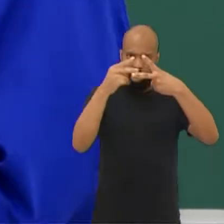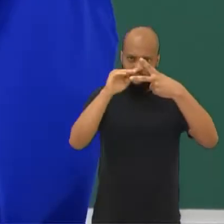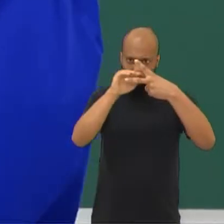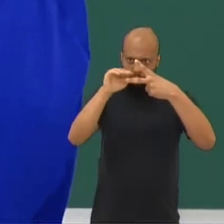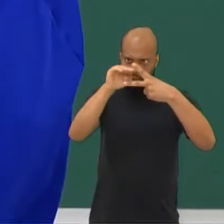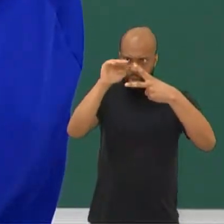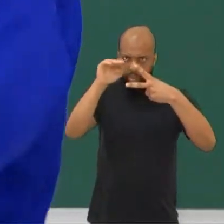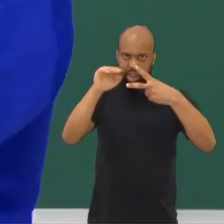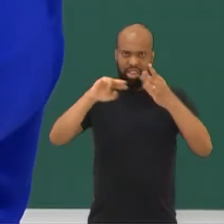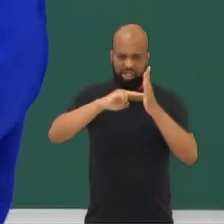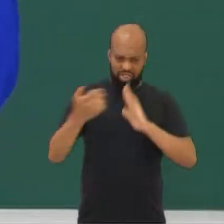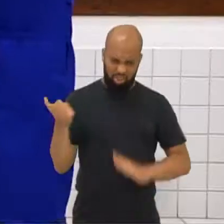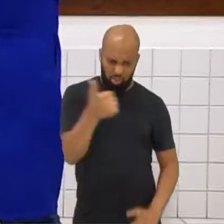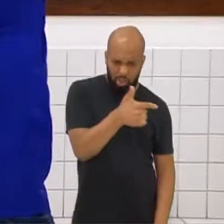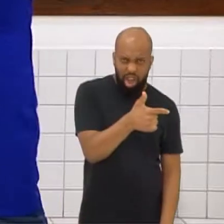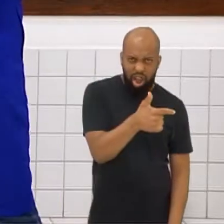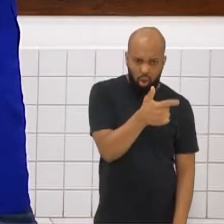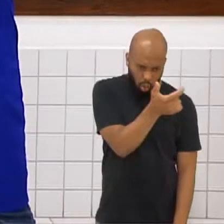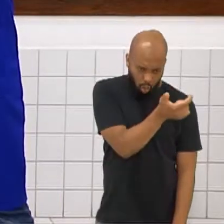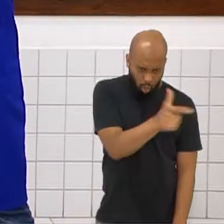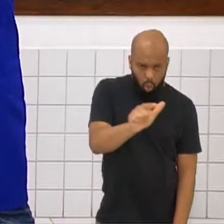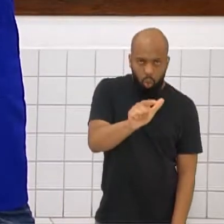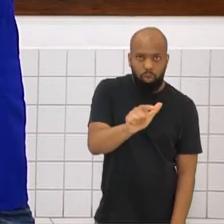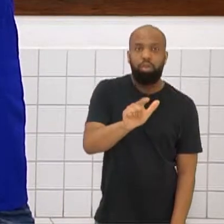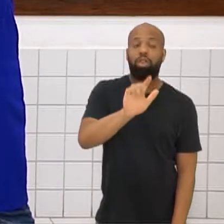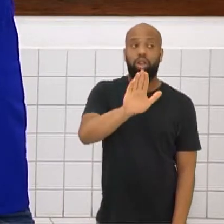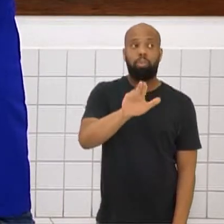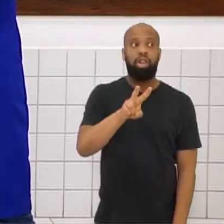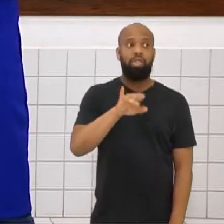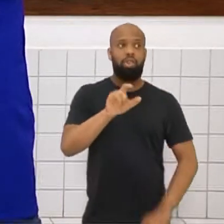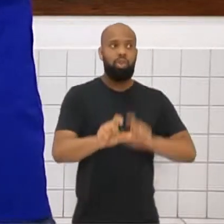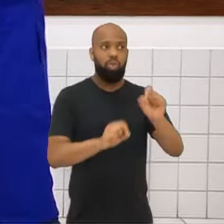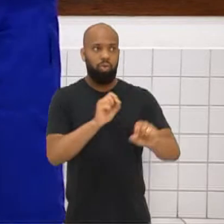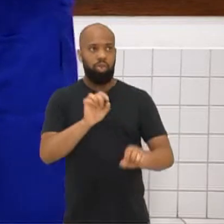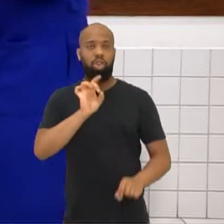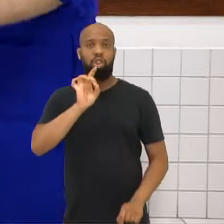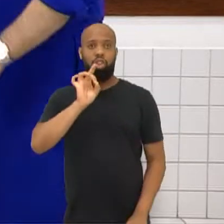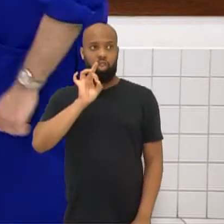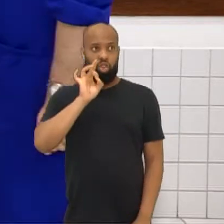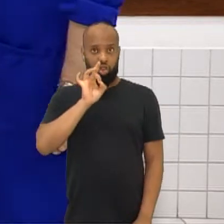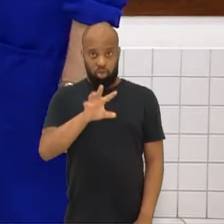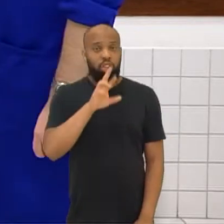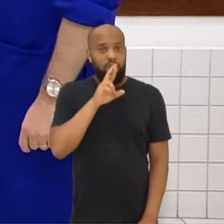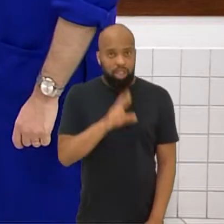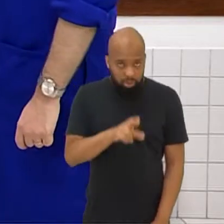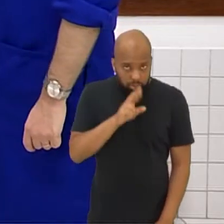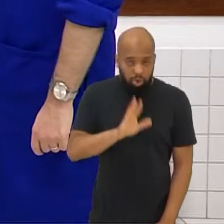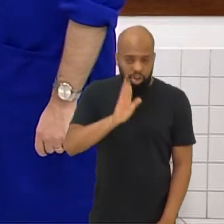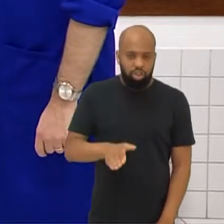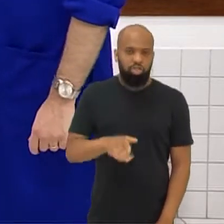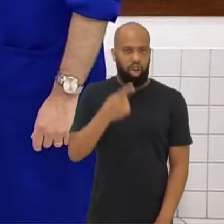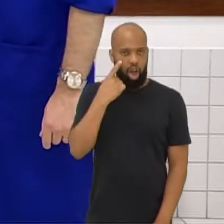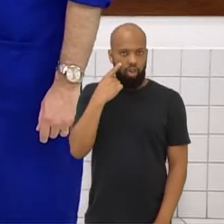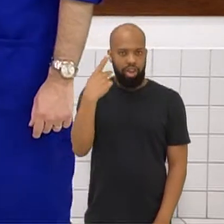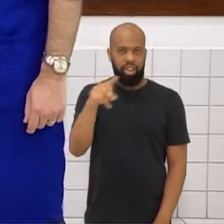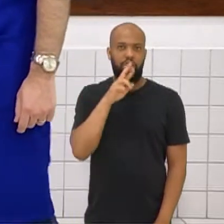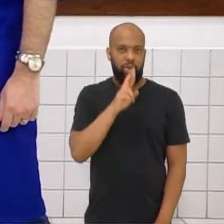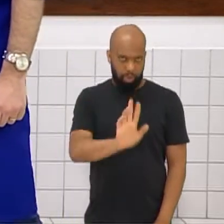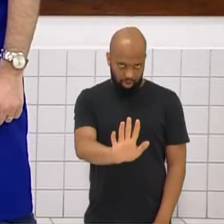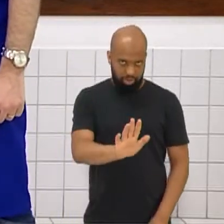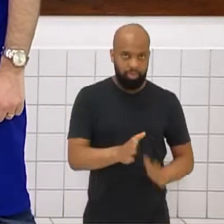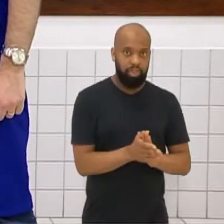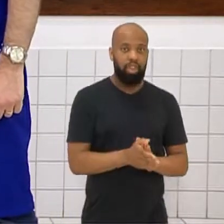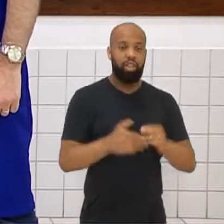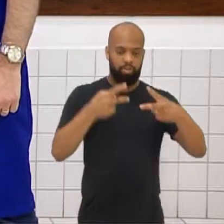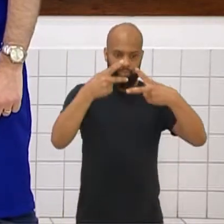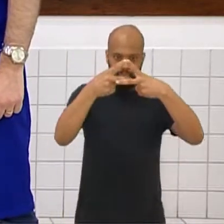que o outro, professor? Ó, como vai acabar o tempo agora, a gente vai só responder aqui e já voltamos nessa pergunta. Então, hierárquico